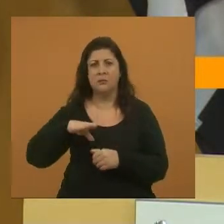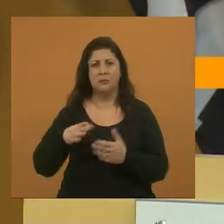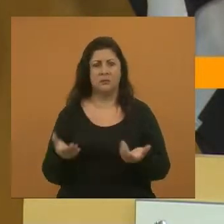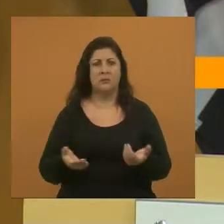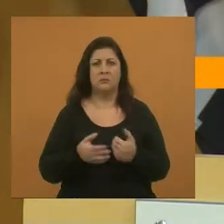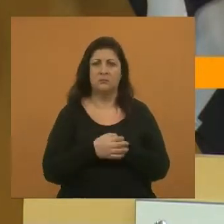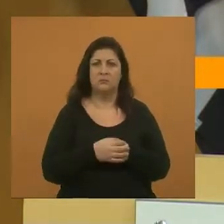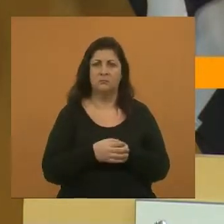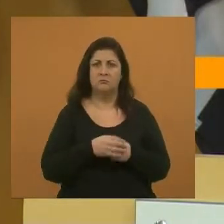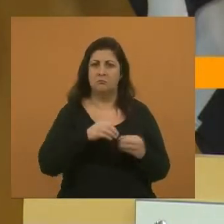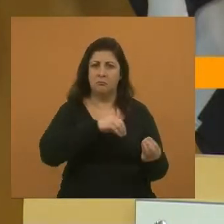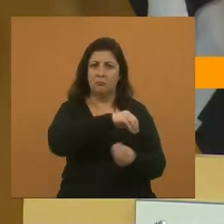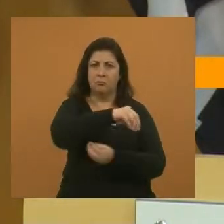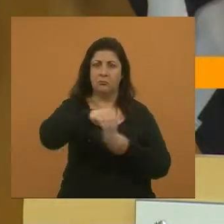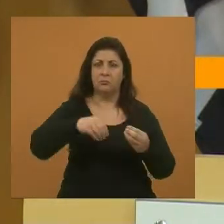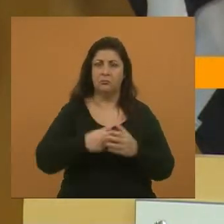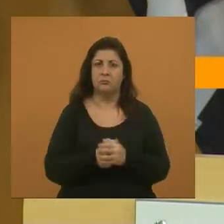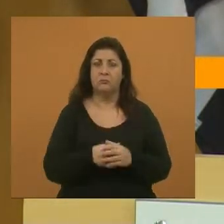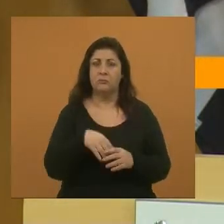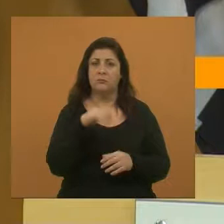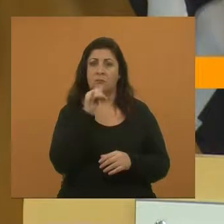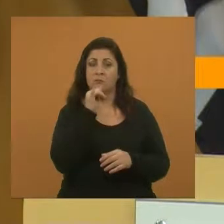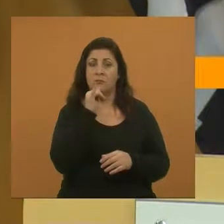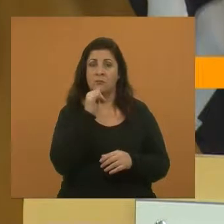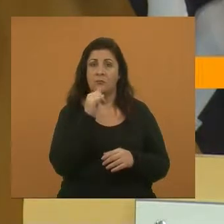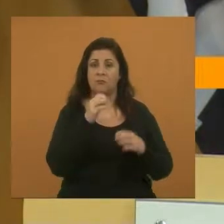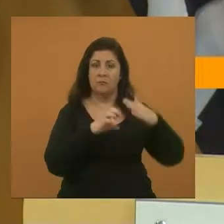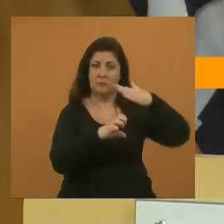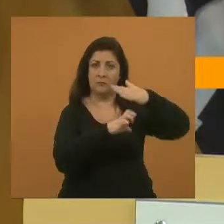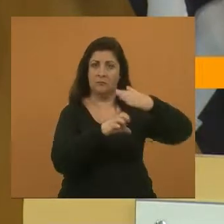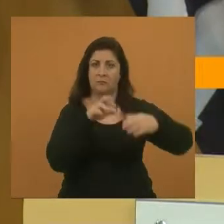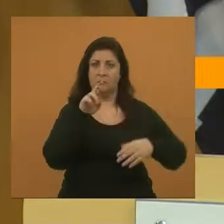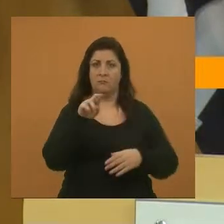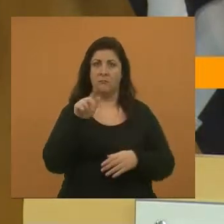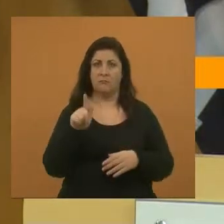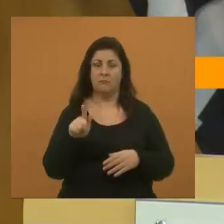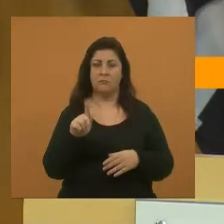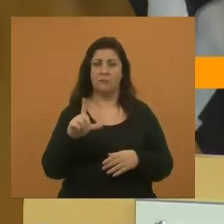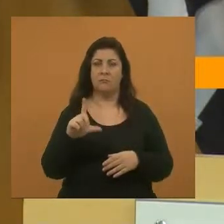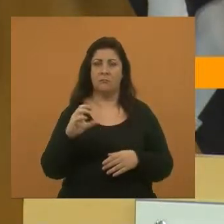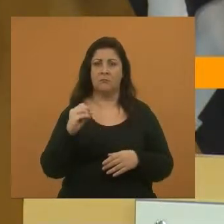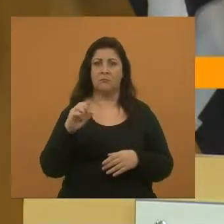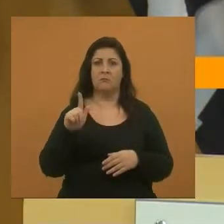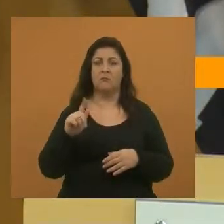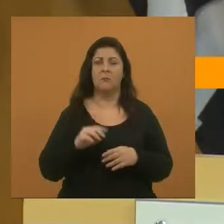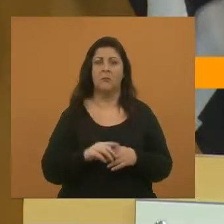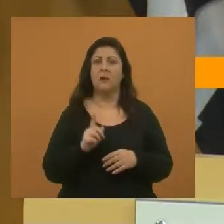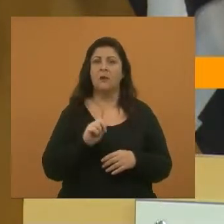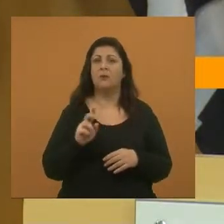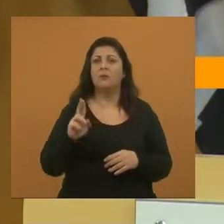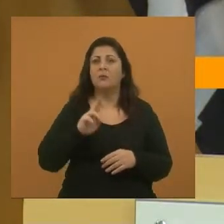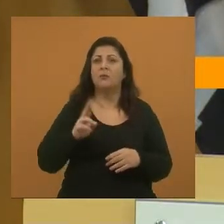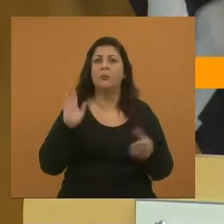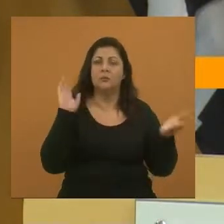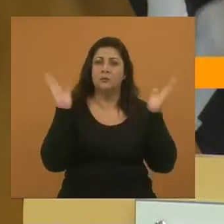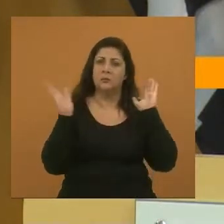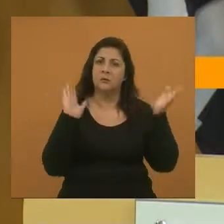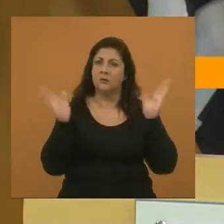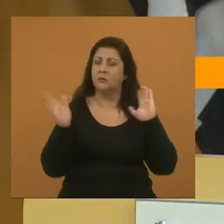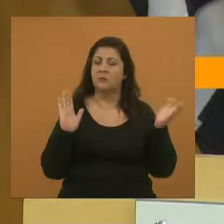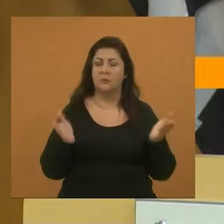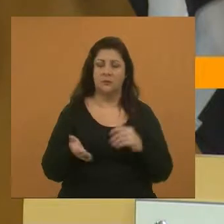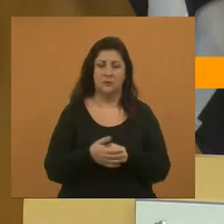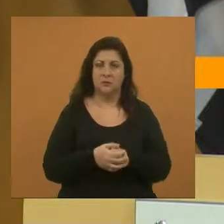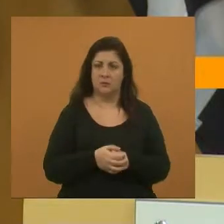Tivemos o caso inicial com a empresa RG Log, contratada da Sherry, que não se utiliza do transporte de cargas dos trabalhadores